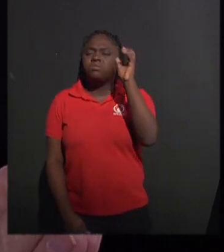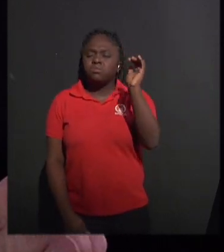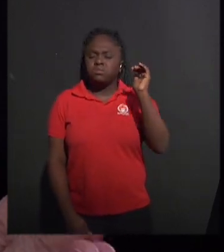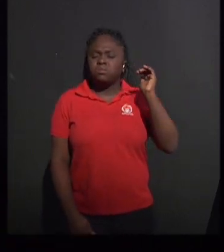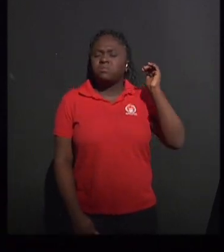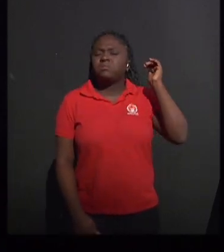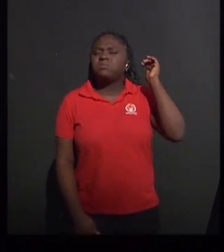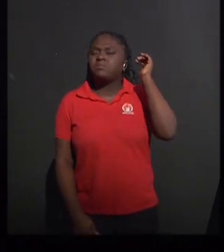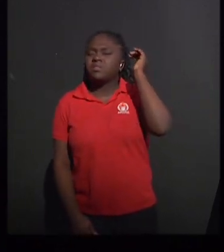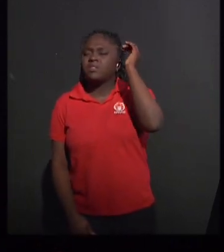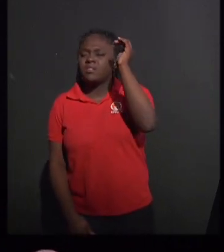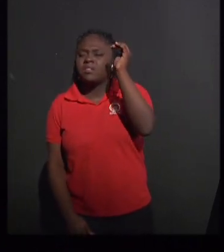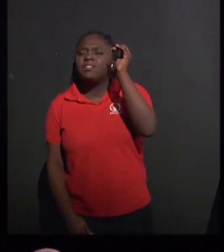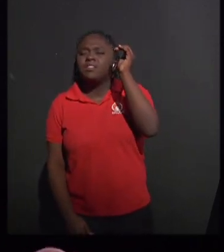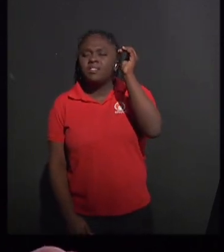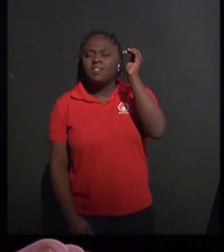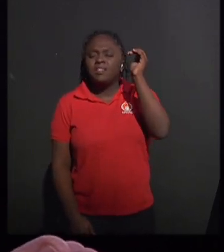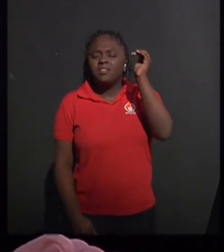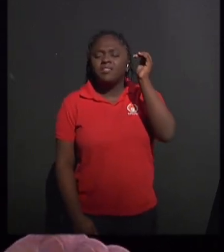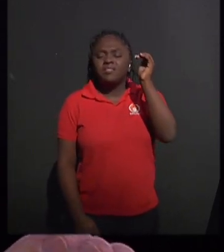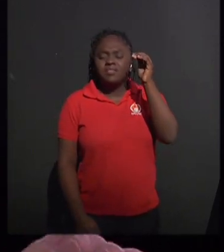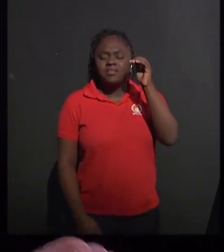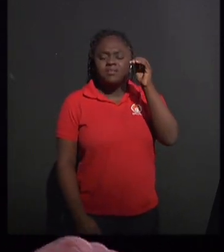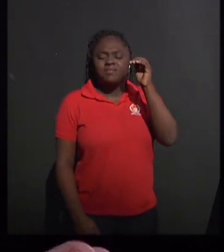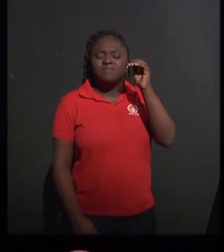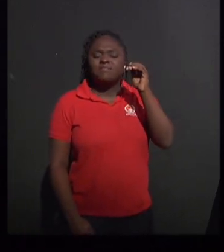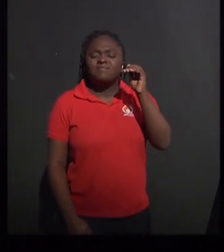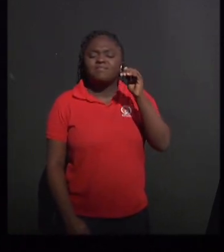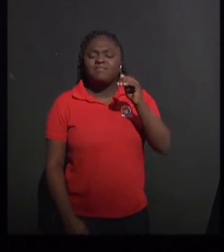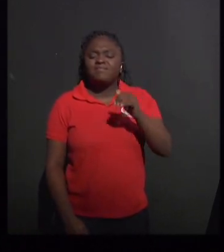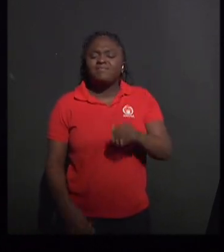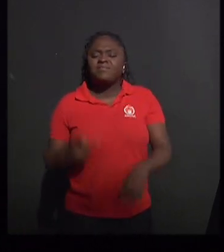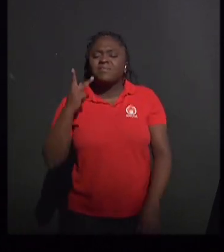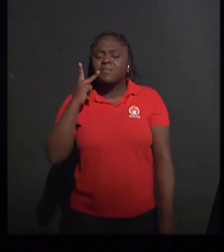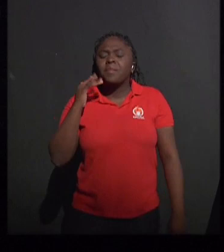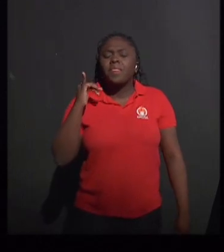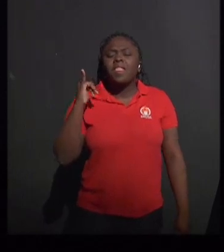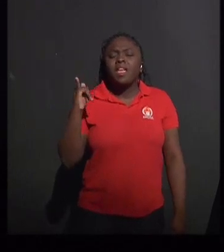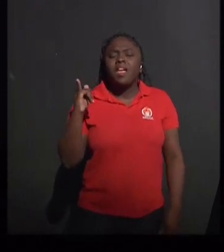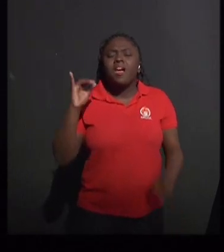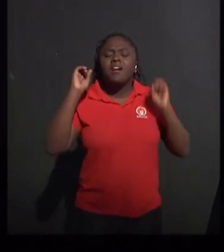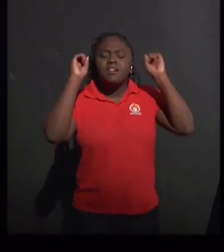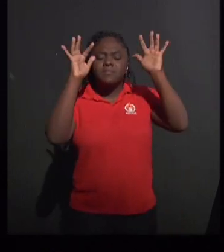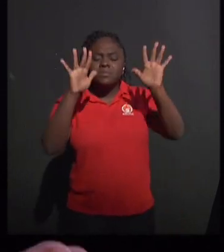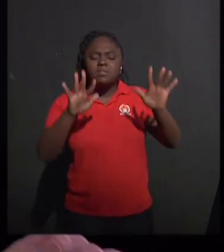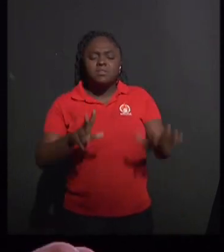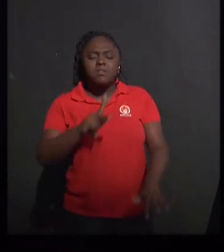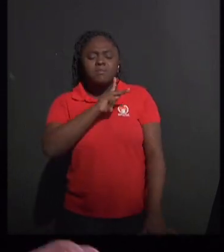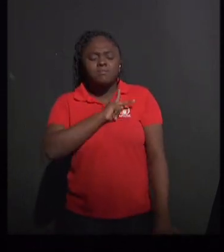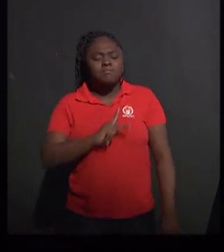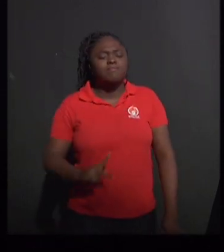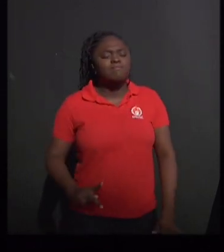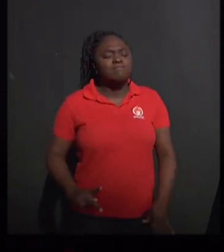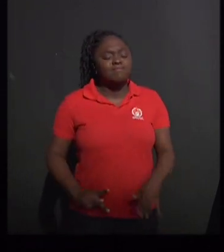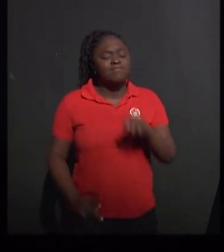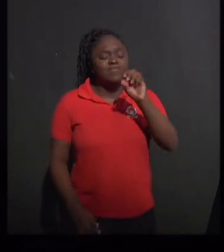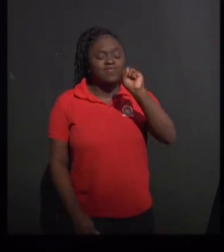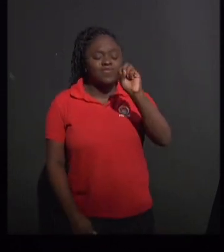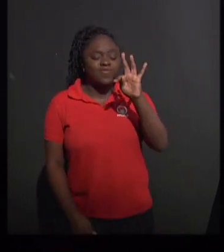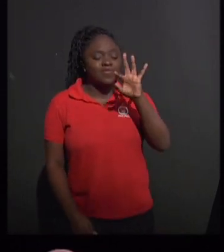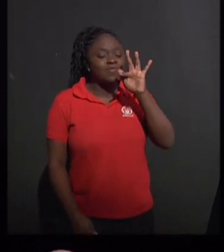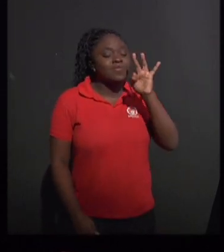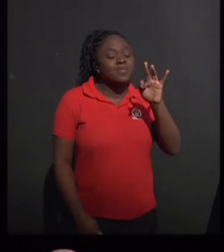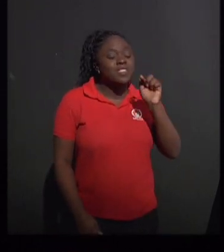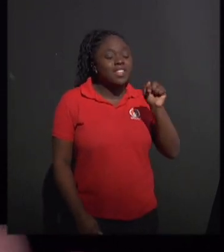Conceda-lhes discernimento, Senhor. Tome o presidente do Supremo em Tuas mãos. Que ele possa saber